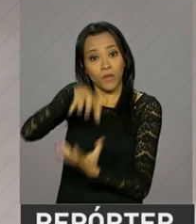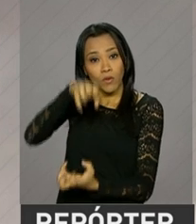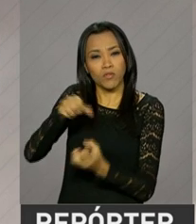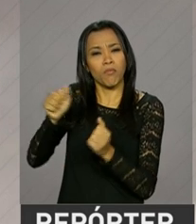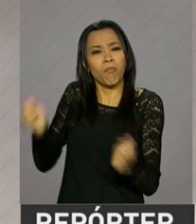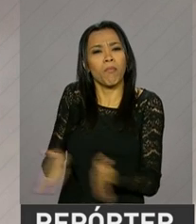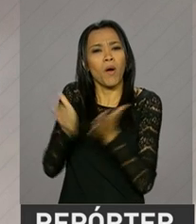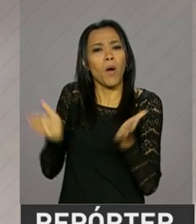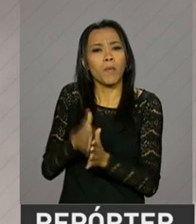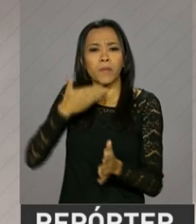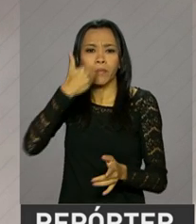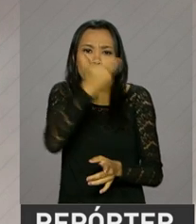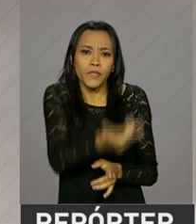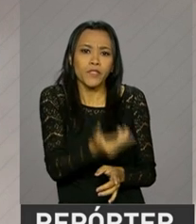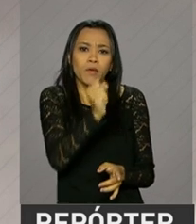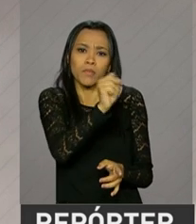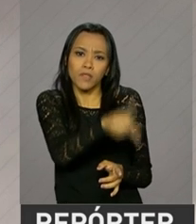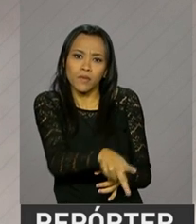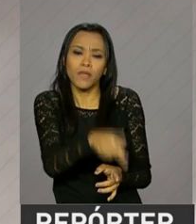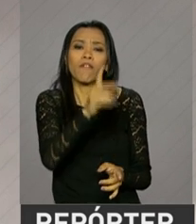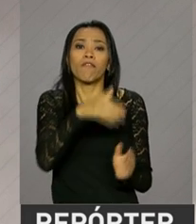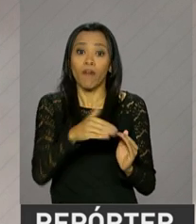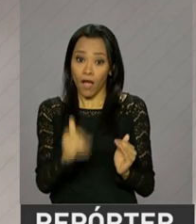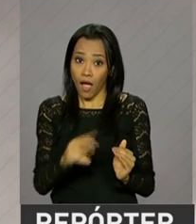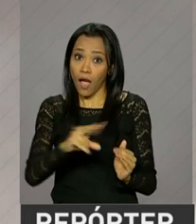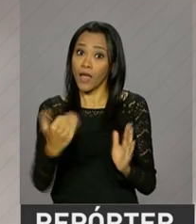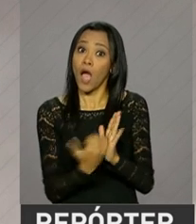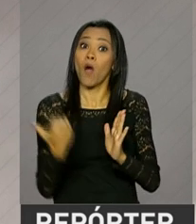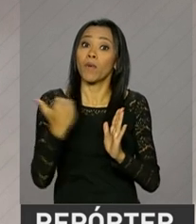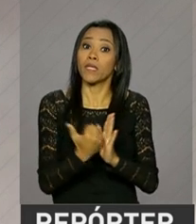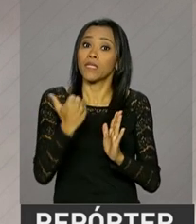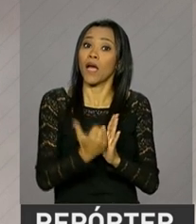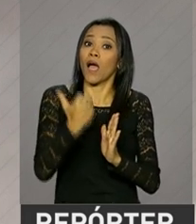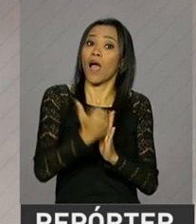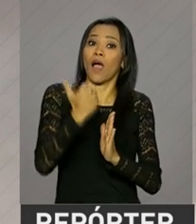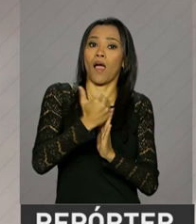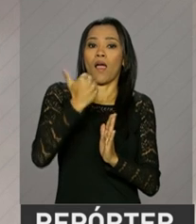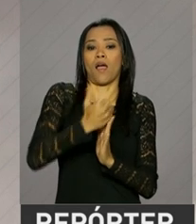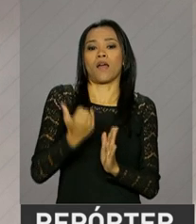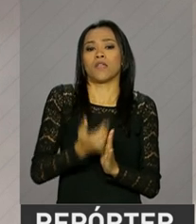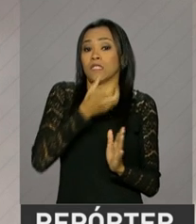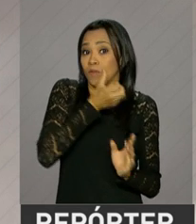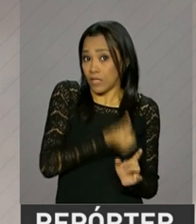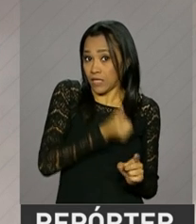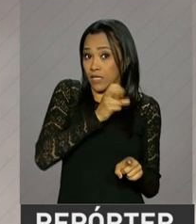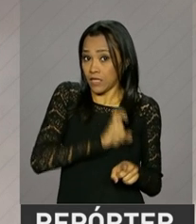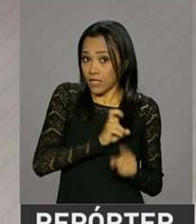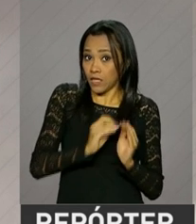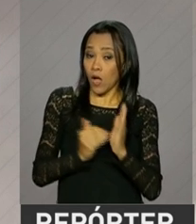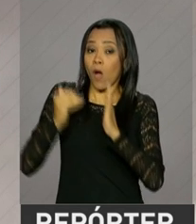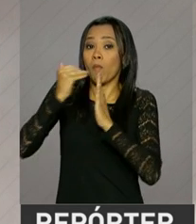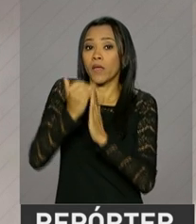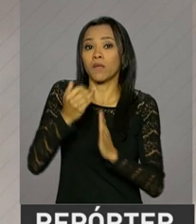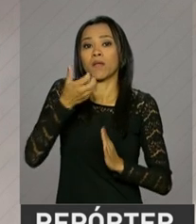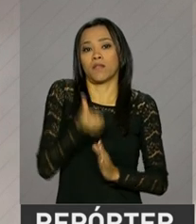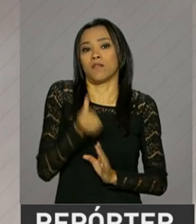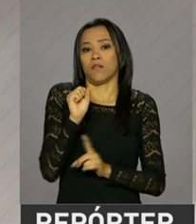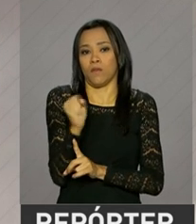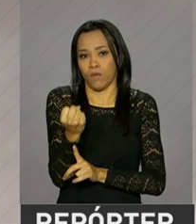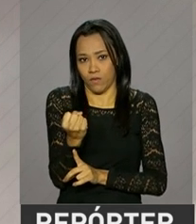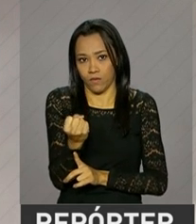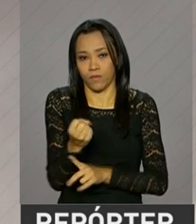renda solicitarem o benefício vai aumentar de forma gradativa dos atuais 65 para 68